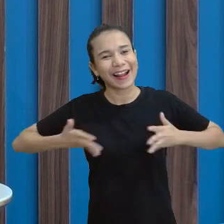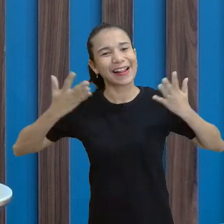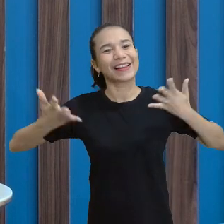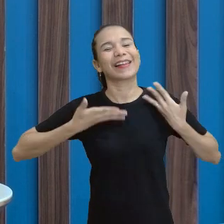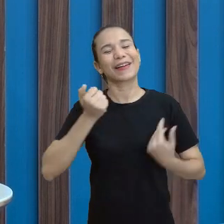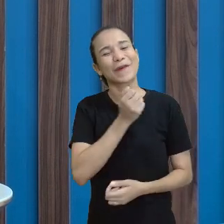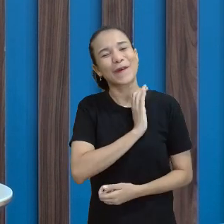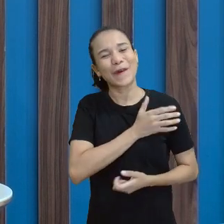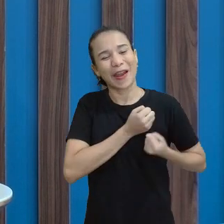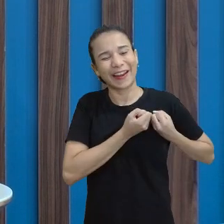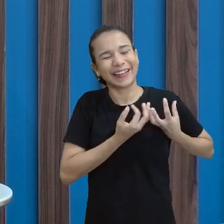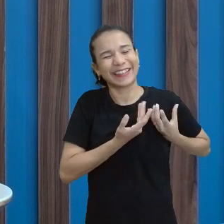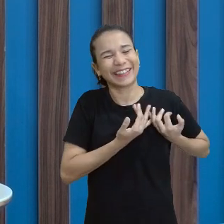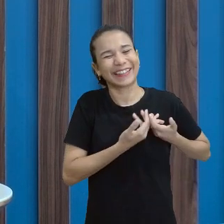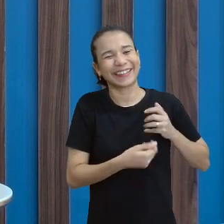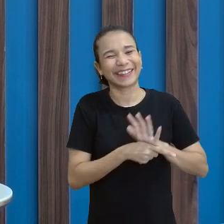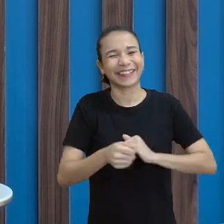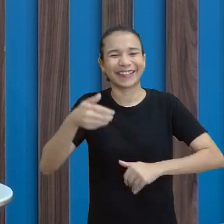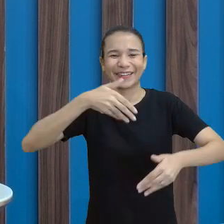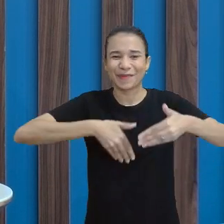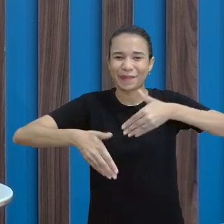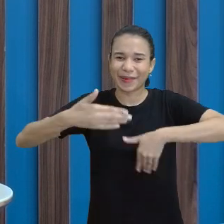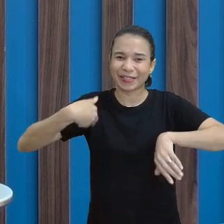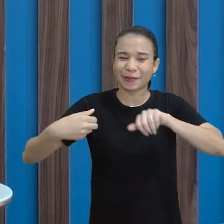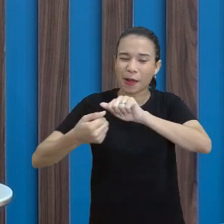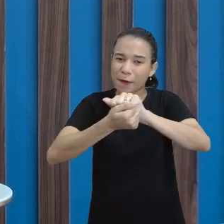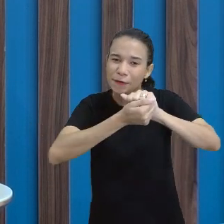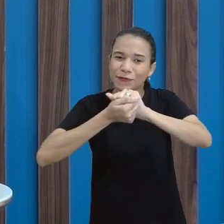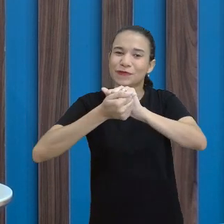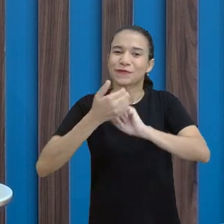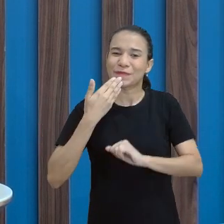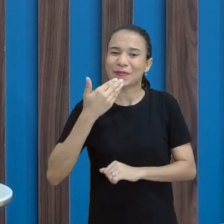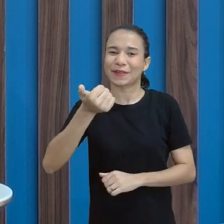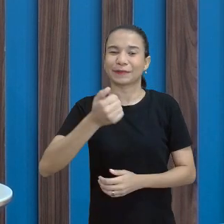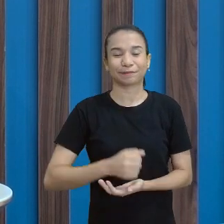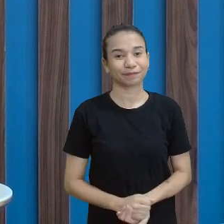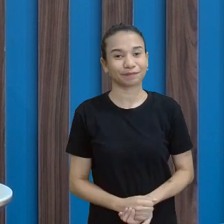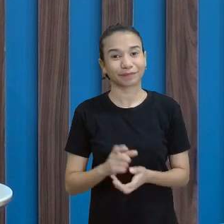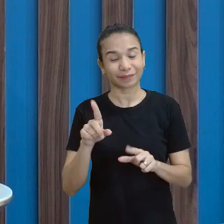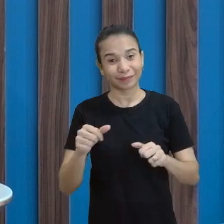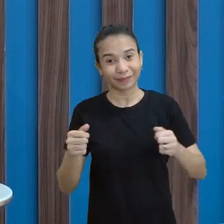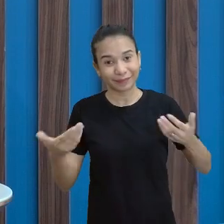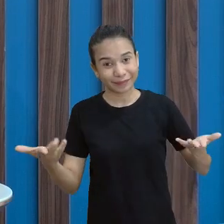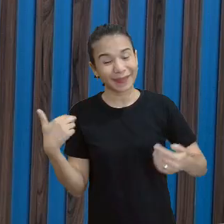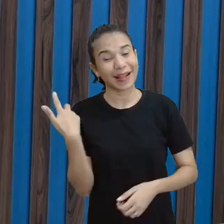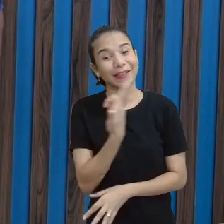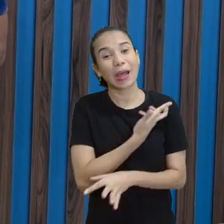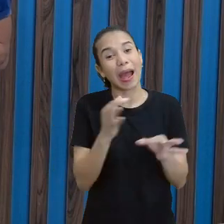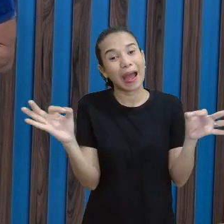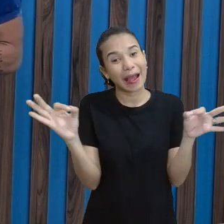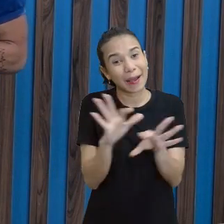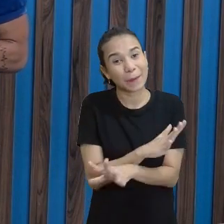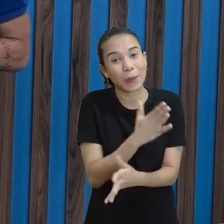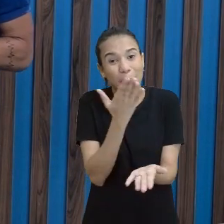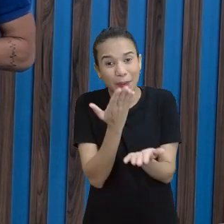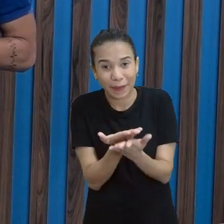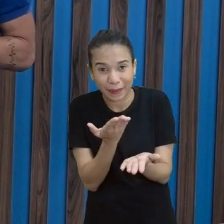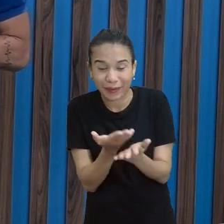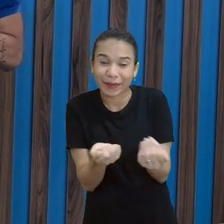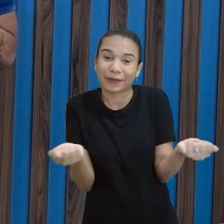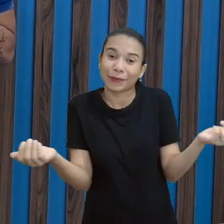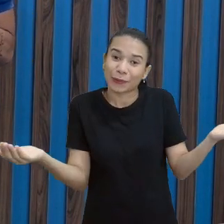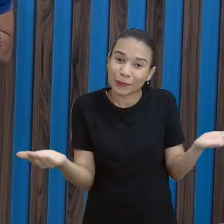coração fervoroso em estar participando da sociedade com maestria, não é isso? Pois é, estamos chegando ao final da nossa aula de